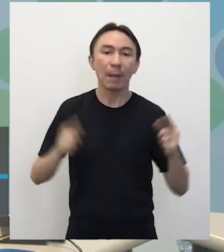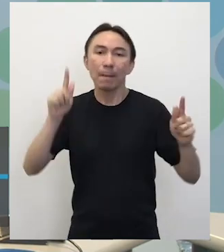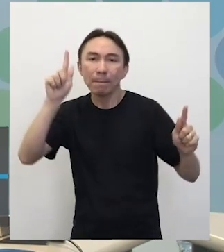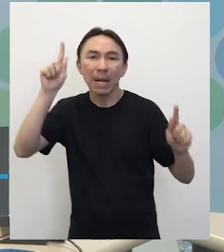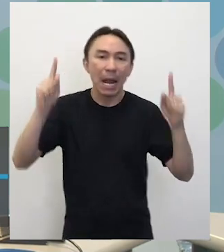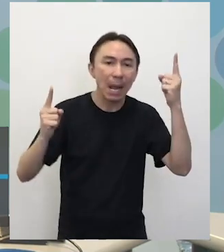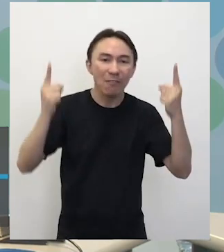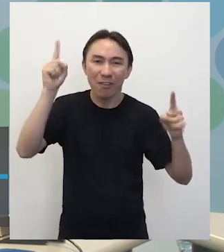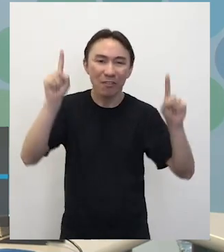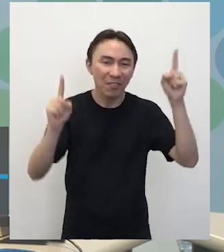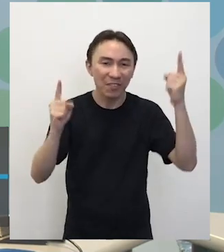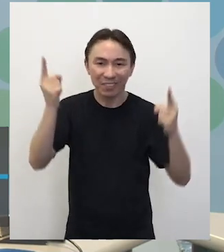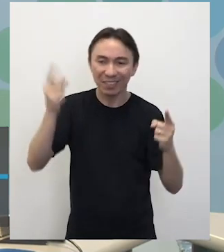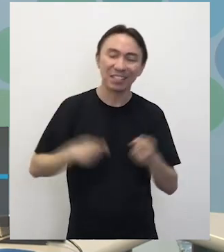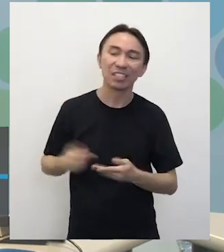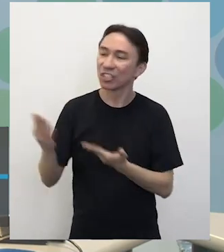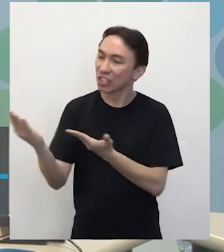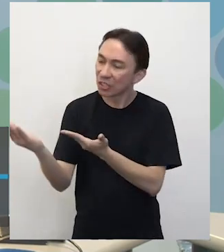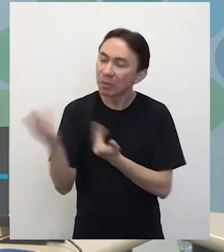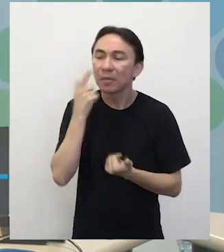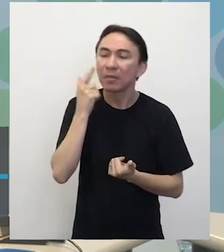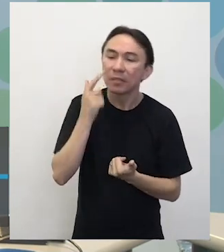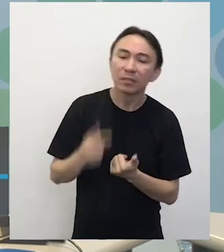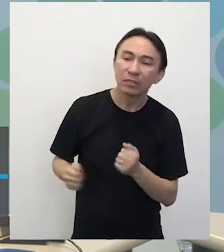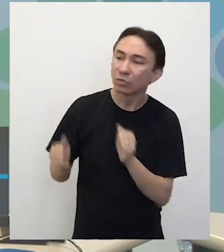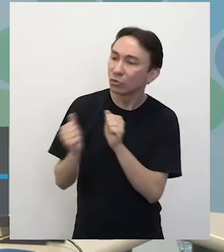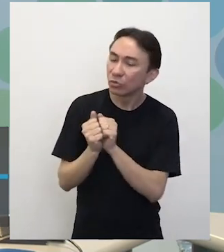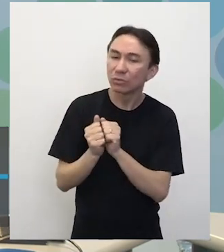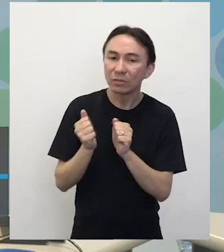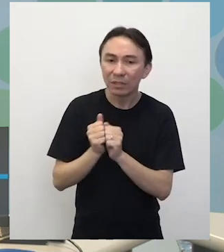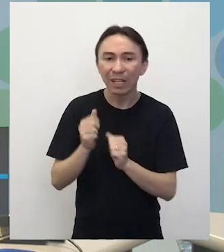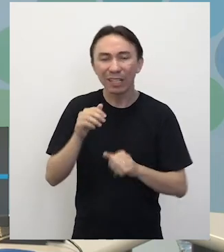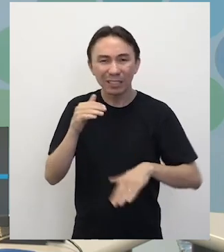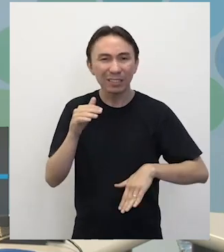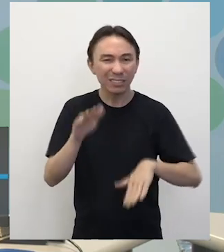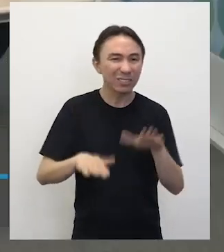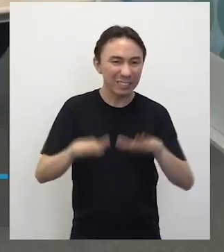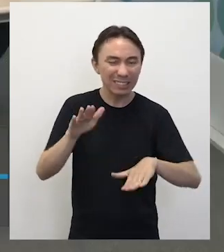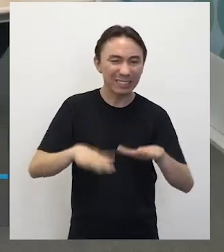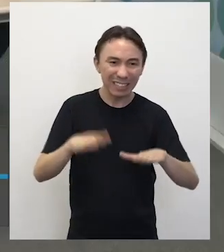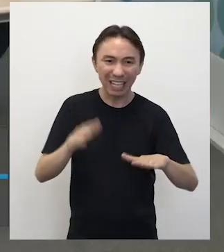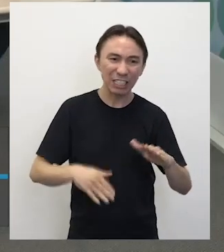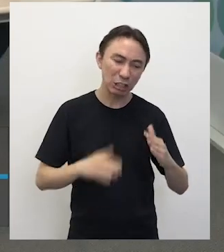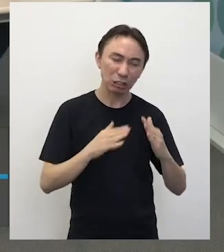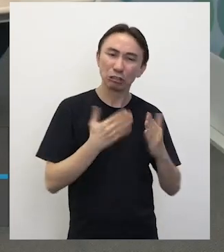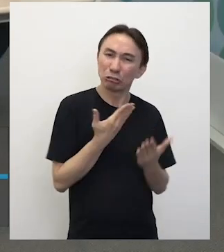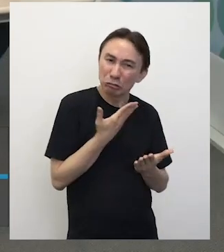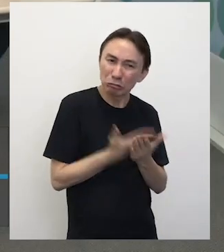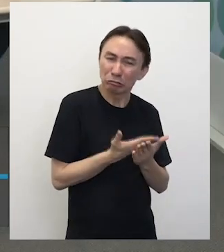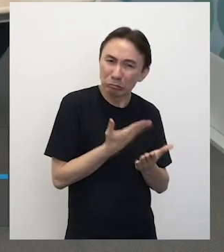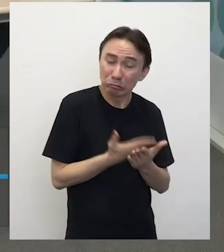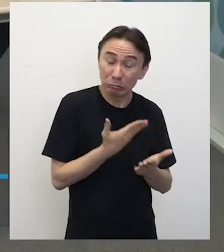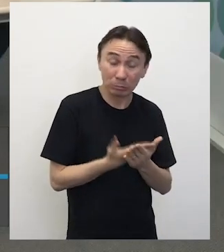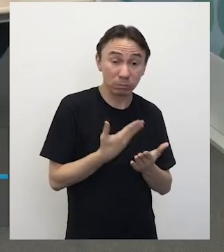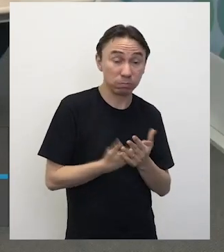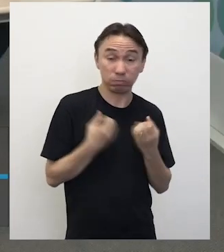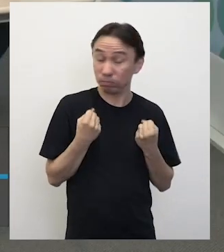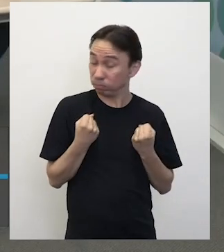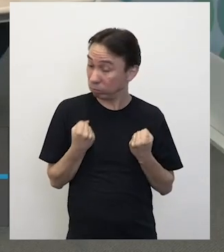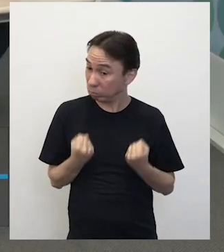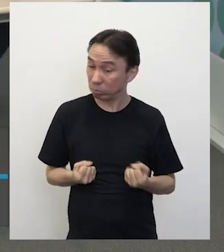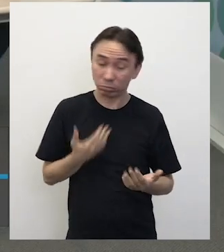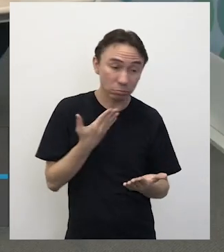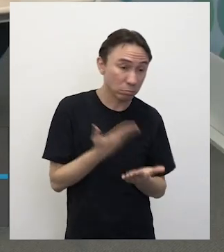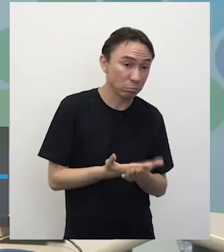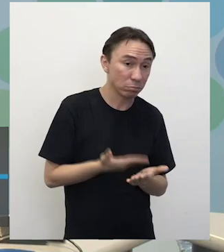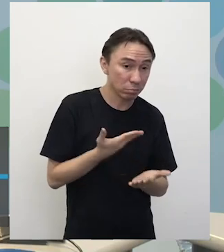também o engajamento dos alunos, mas às vezes dá uma quebra no ritmo, aquele ritmo pesado que às vezes está vindo com o decorrer do ano, apesar que a gente está de